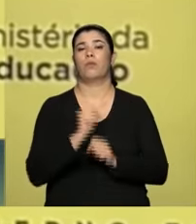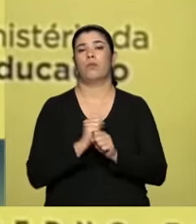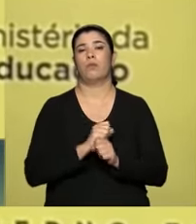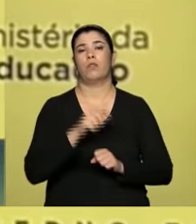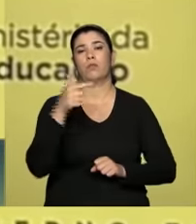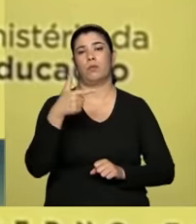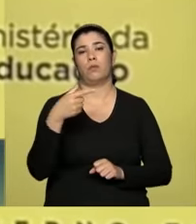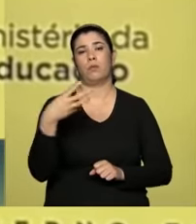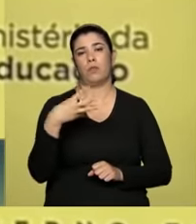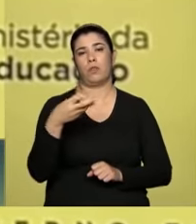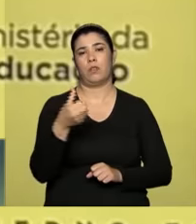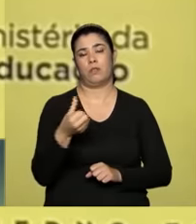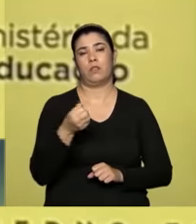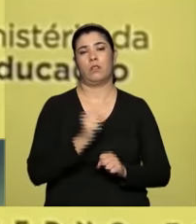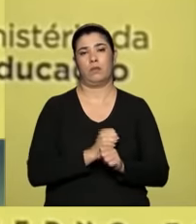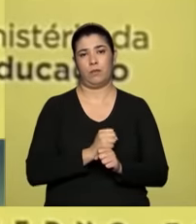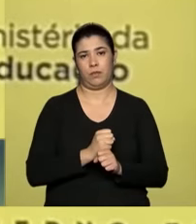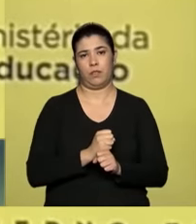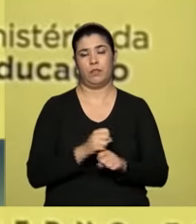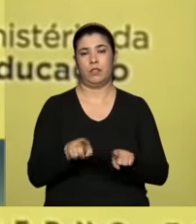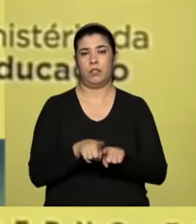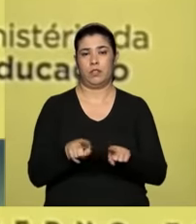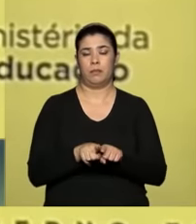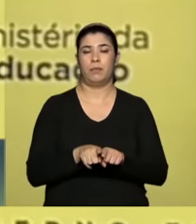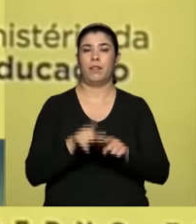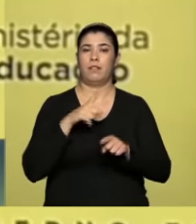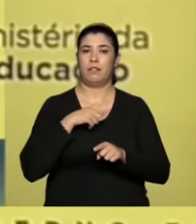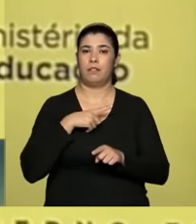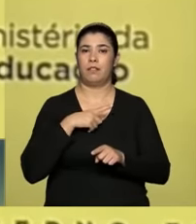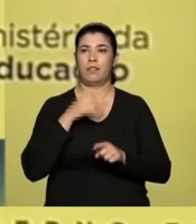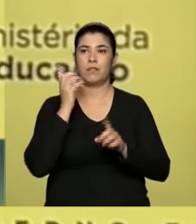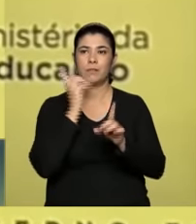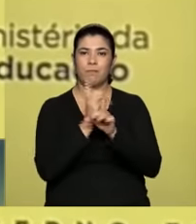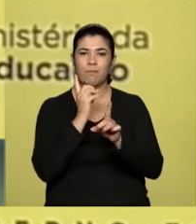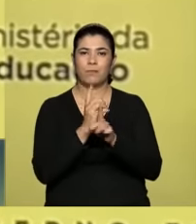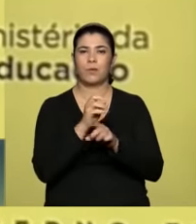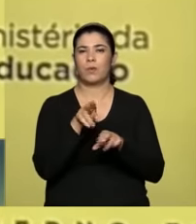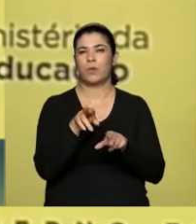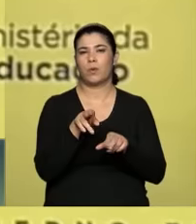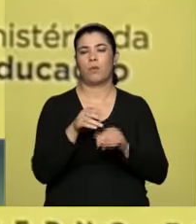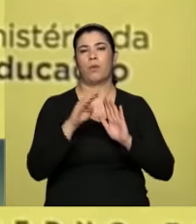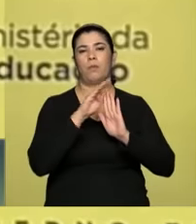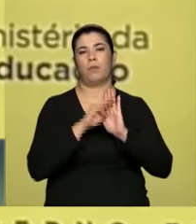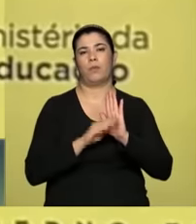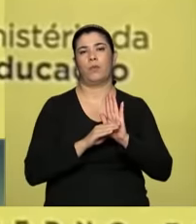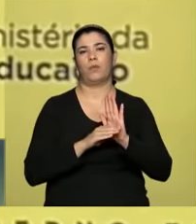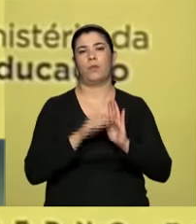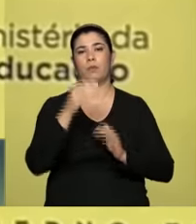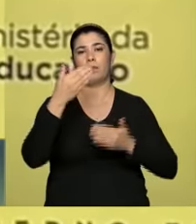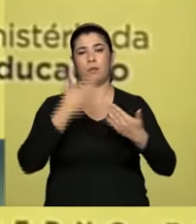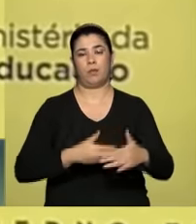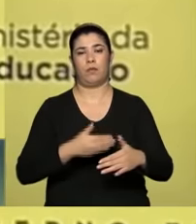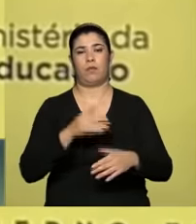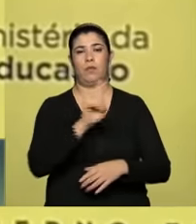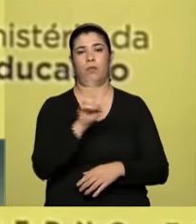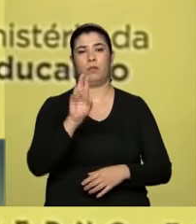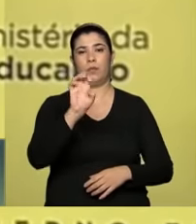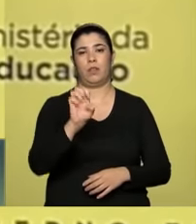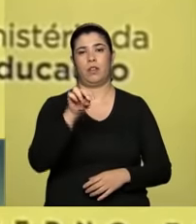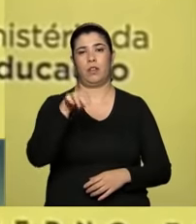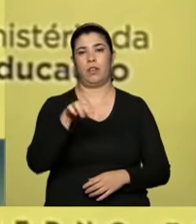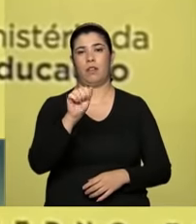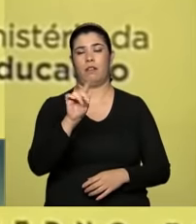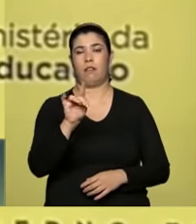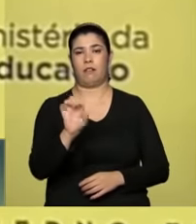sempre trouxe informações sobre o curso, né? Como era feito com o ENAD, né? O ENAD, ele avalia o aluno, mas ele traz